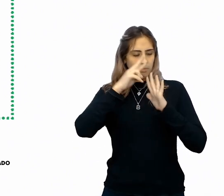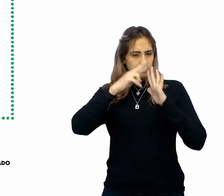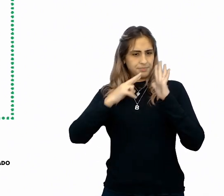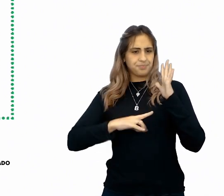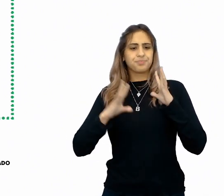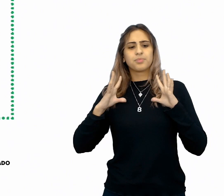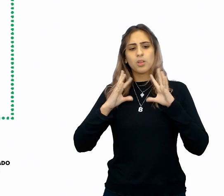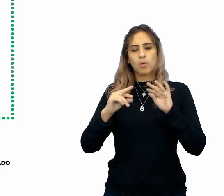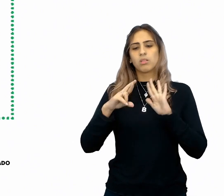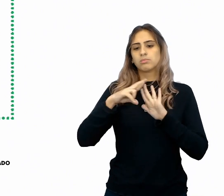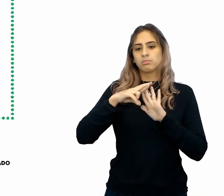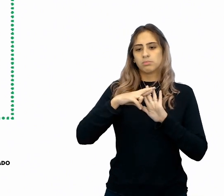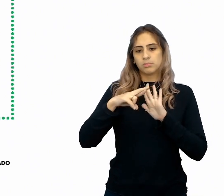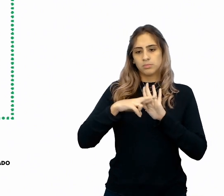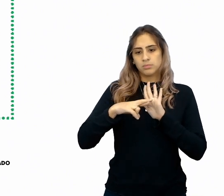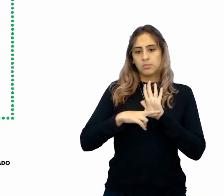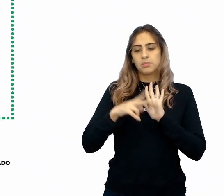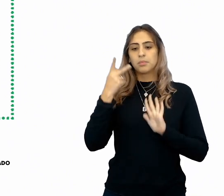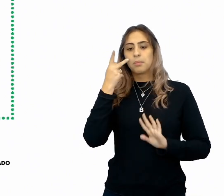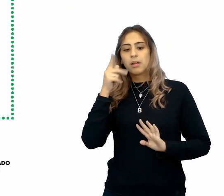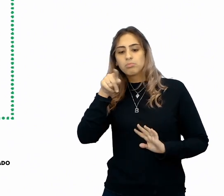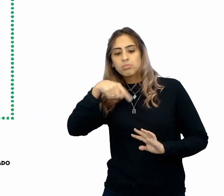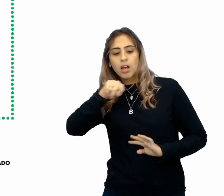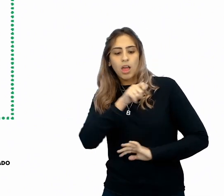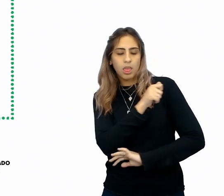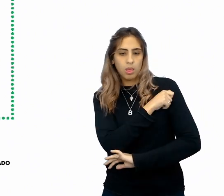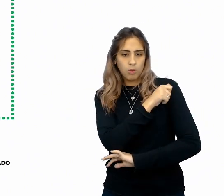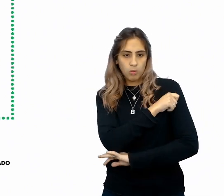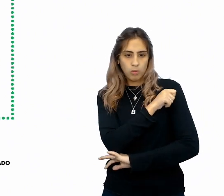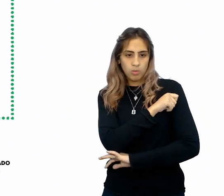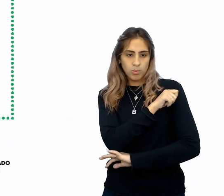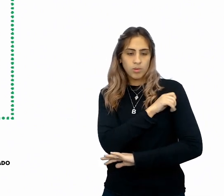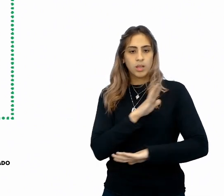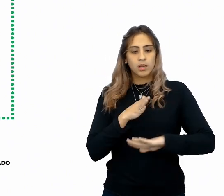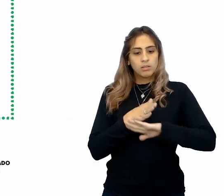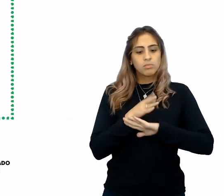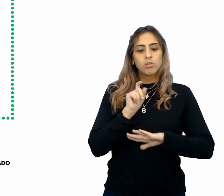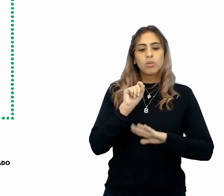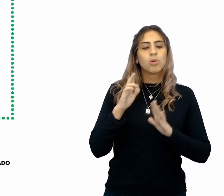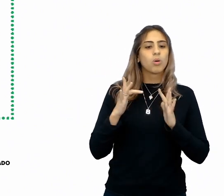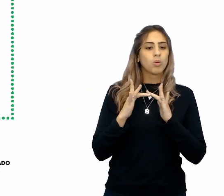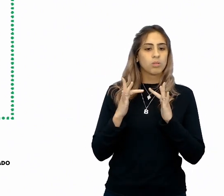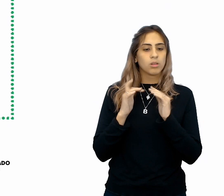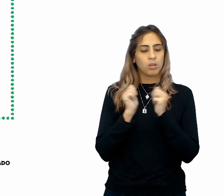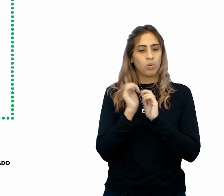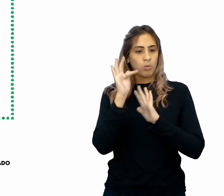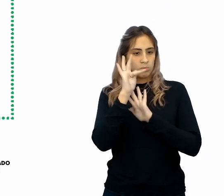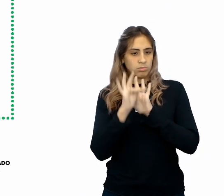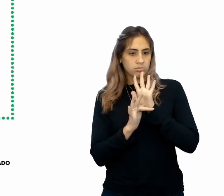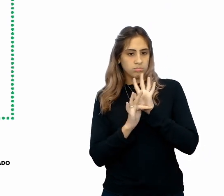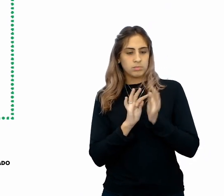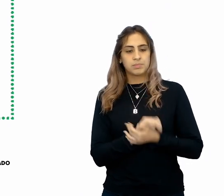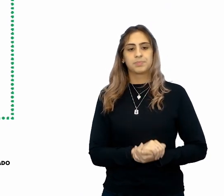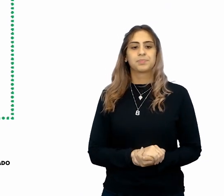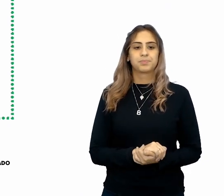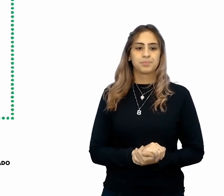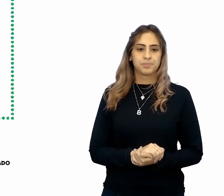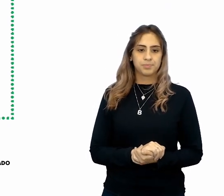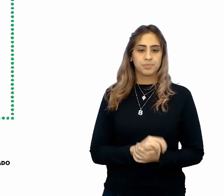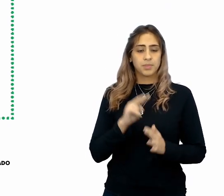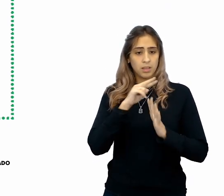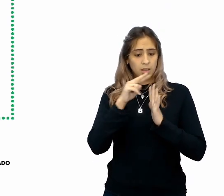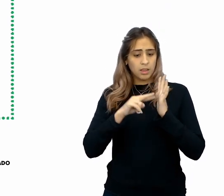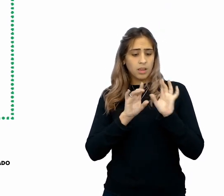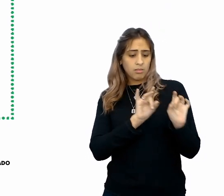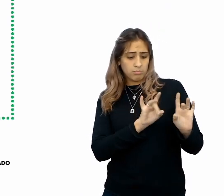de todas as regras, para que os estudantes entrem em contato com o texto e, na sequência, ler cada uma